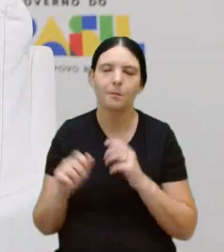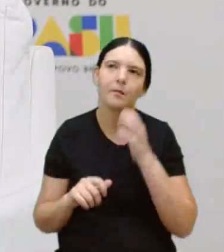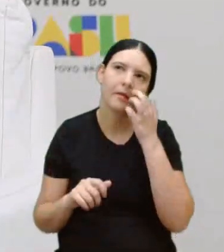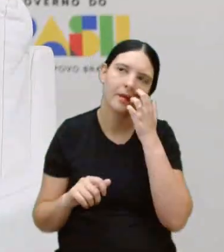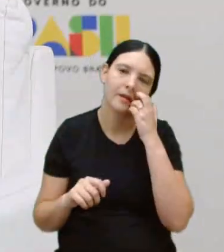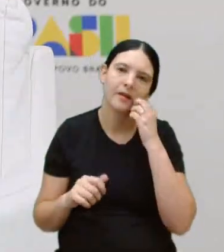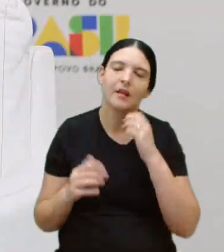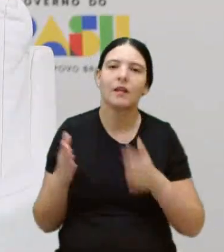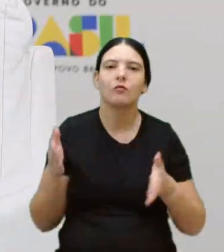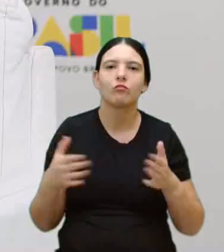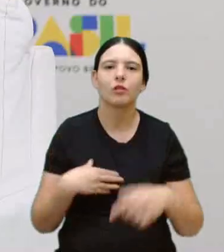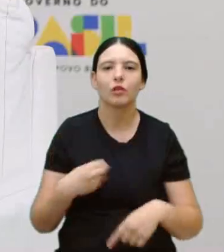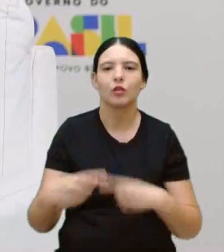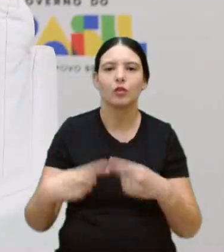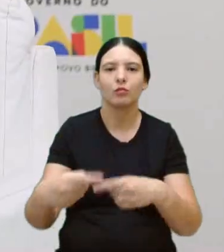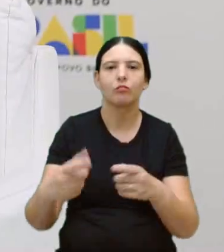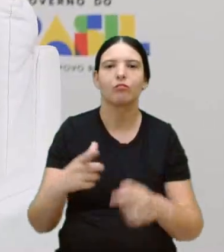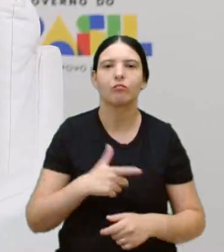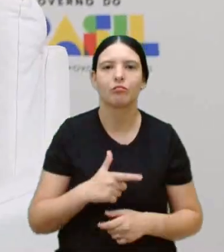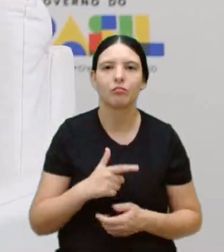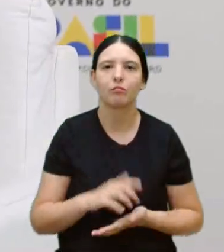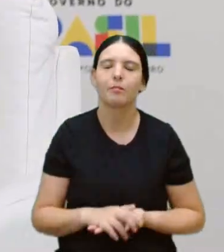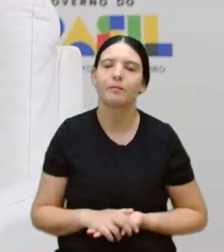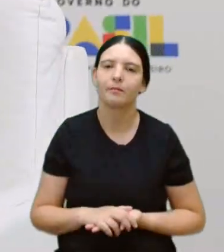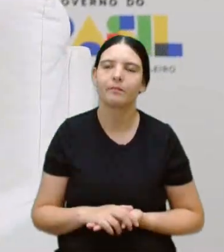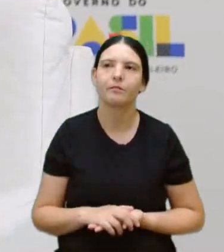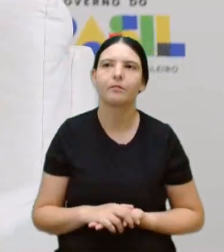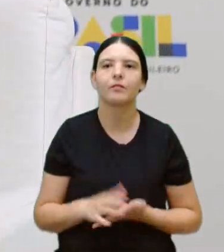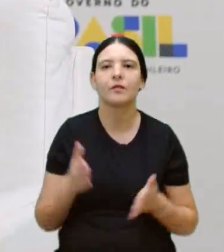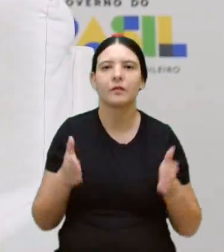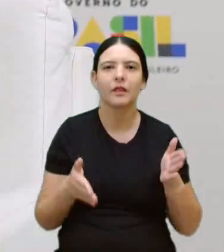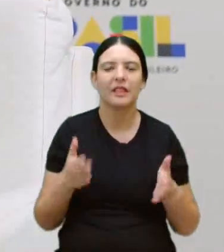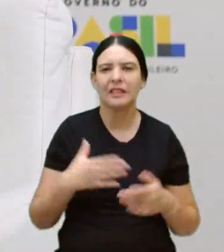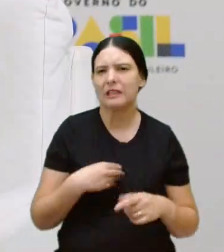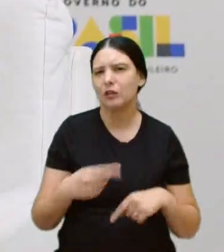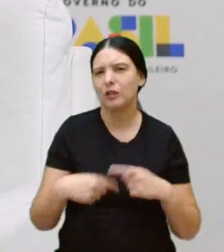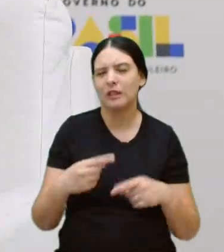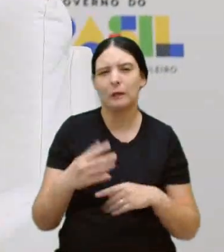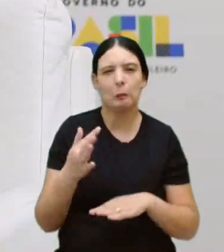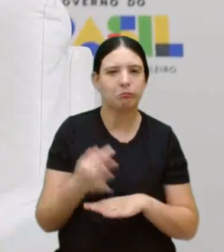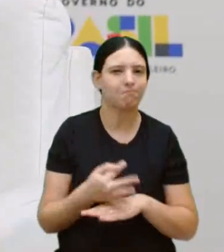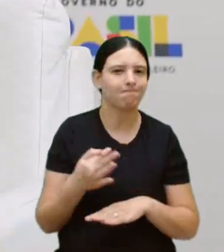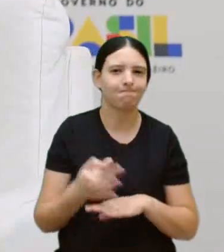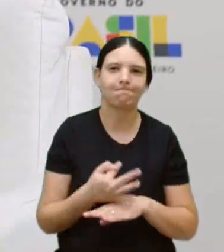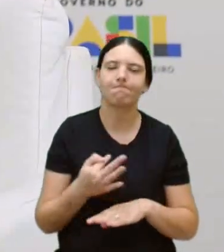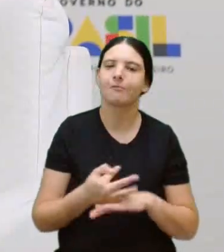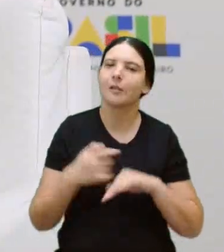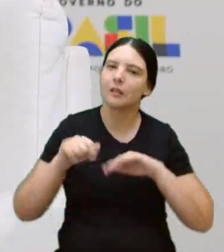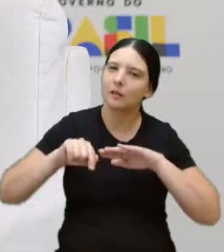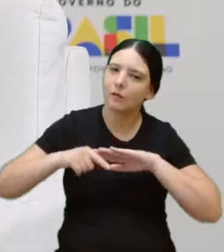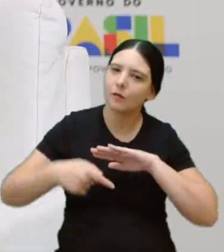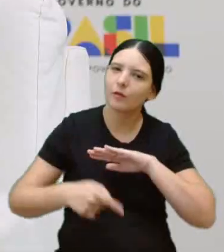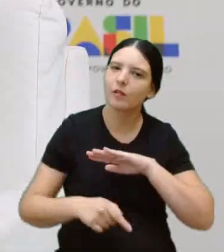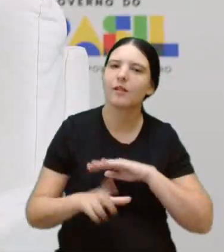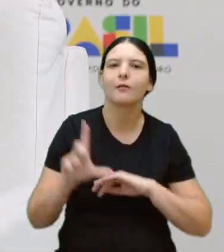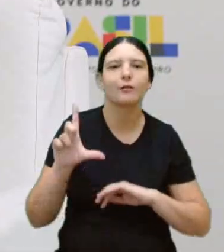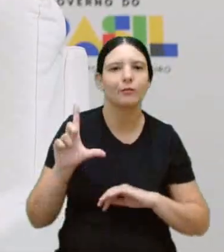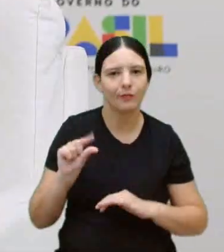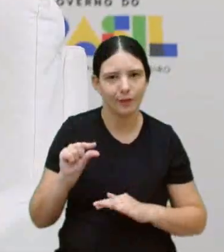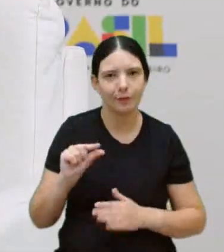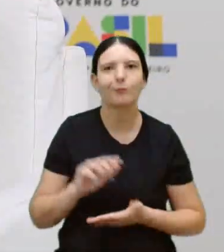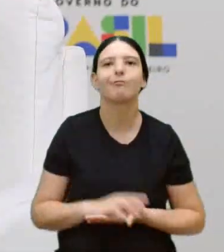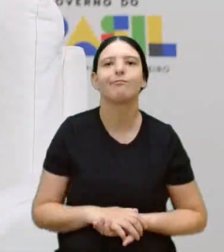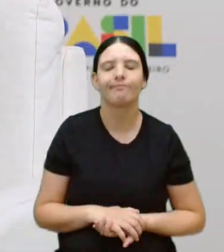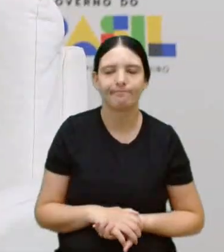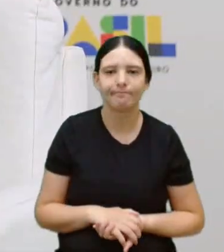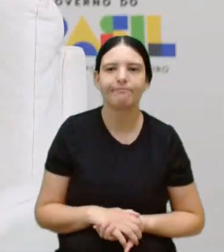tem? Essa geração tem muito menos tolerância à profundidade. Isso é um fato.